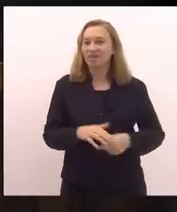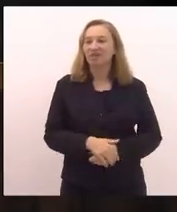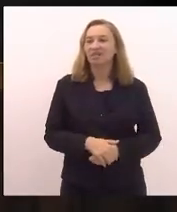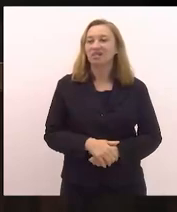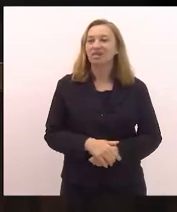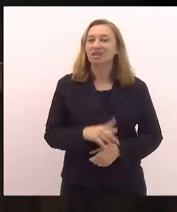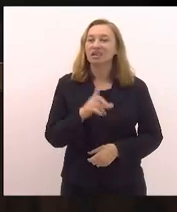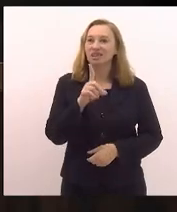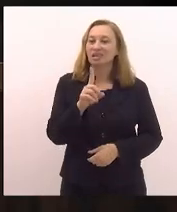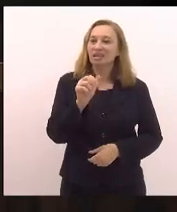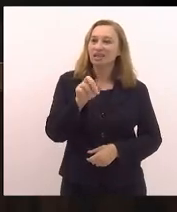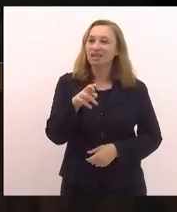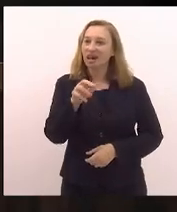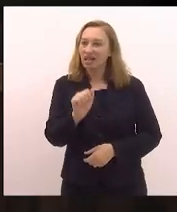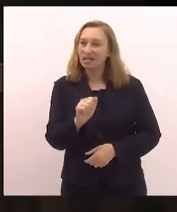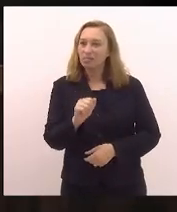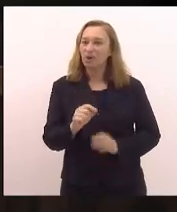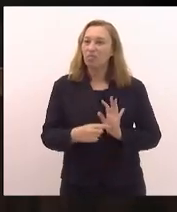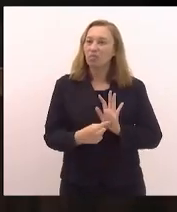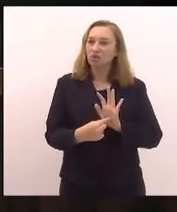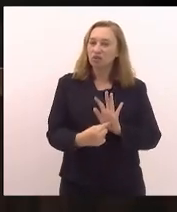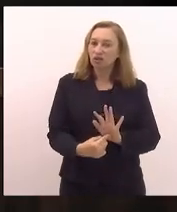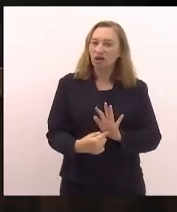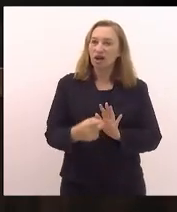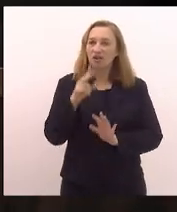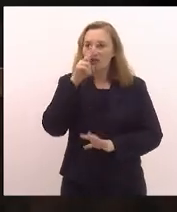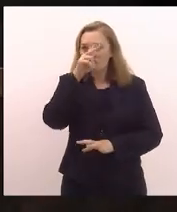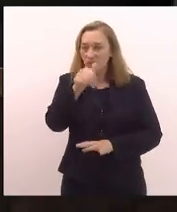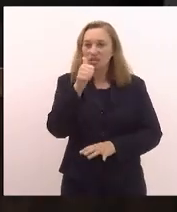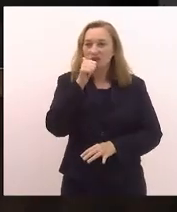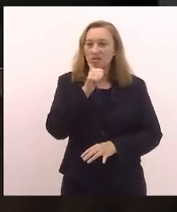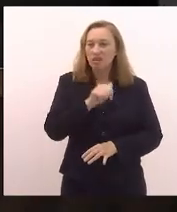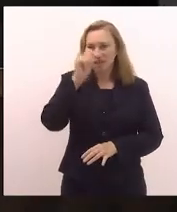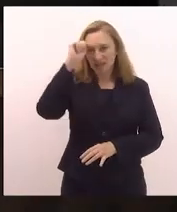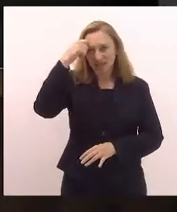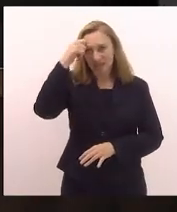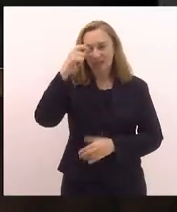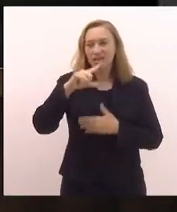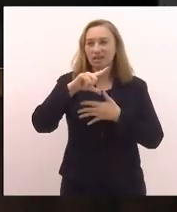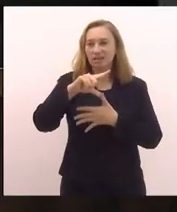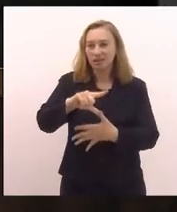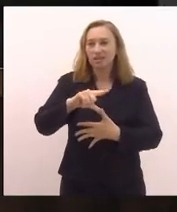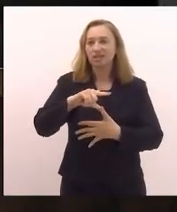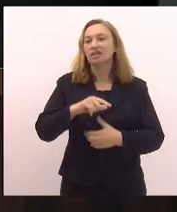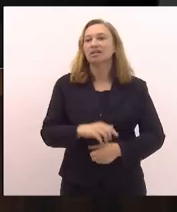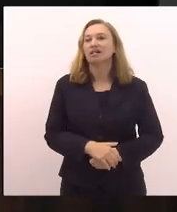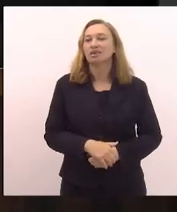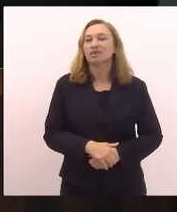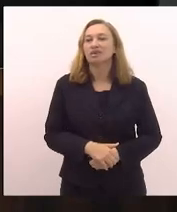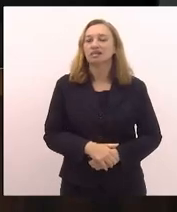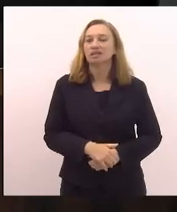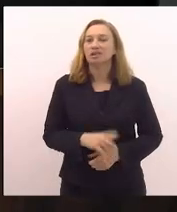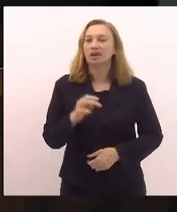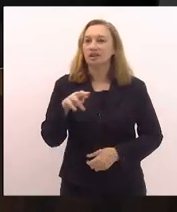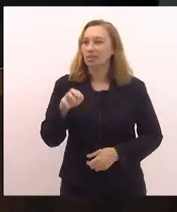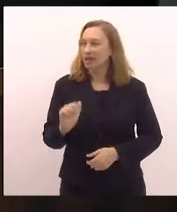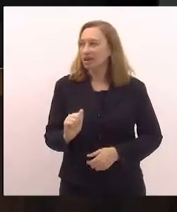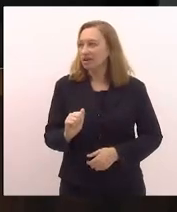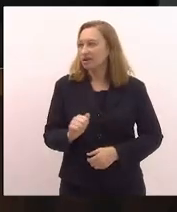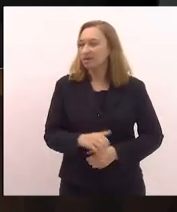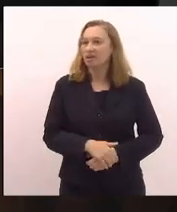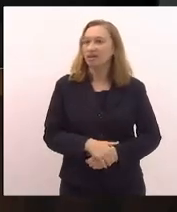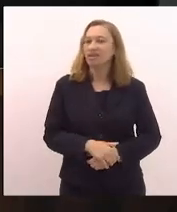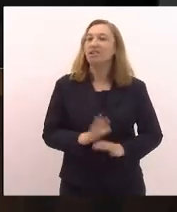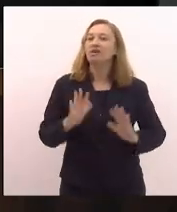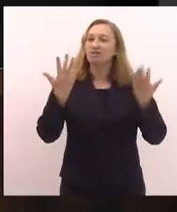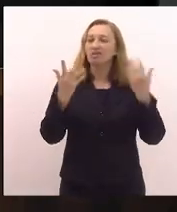e dandaras para mostrar a força da mulher e da mulher negra, latino-americana e caribenha.